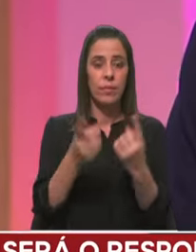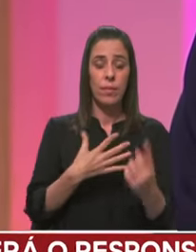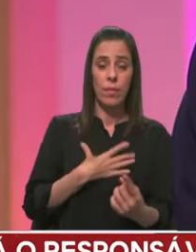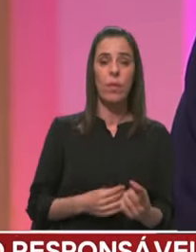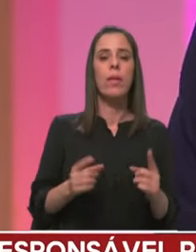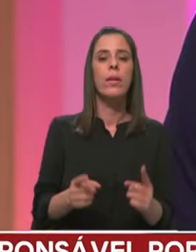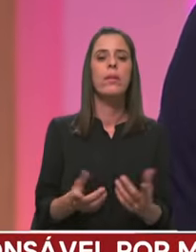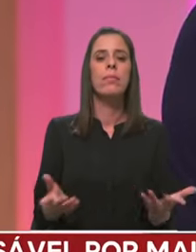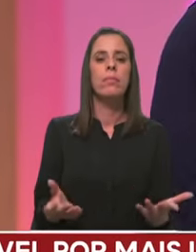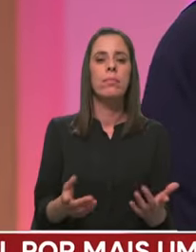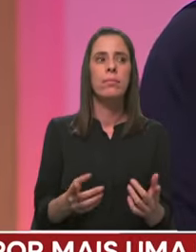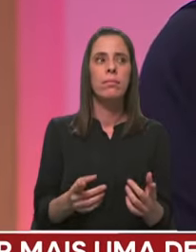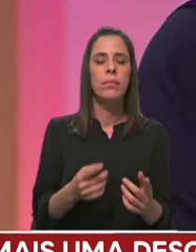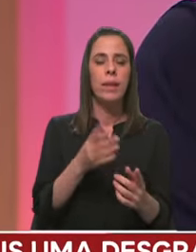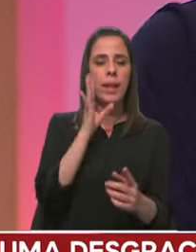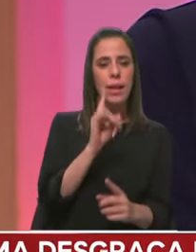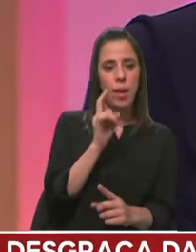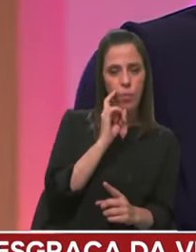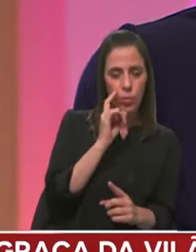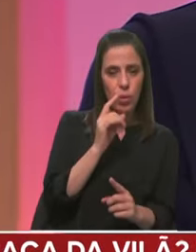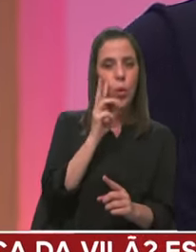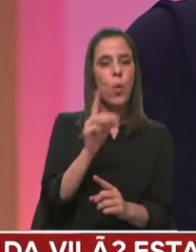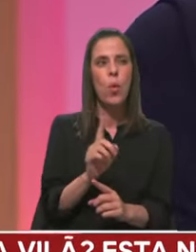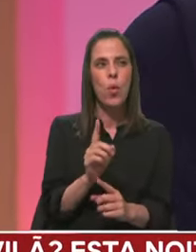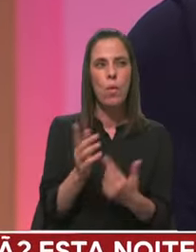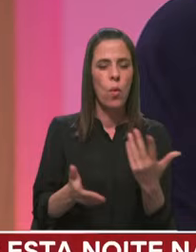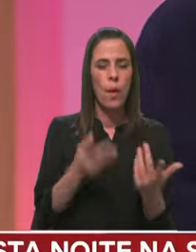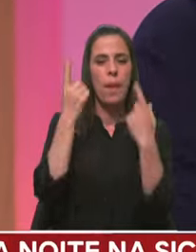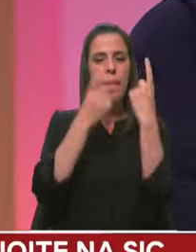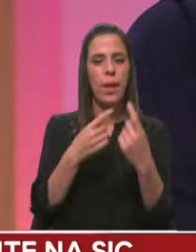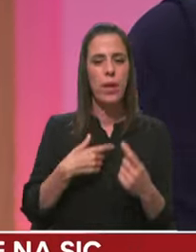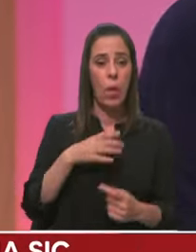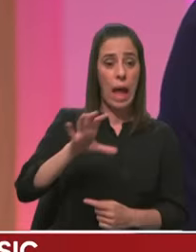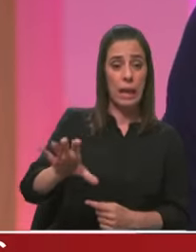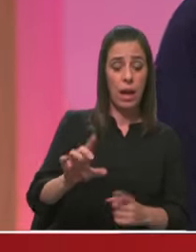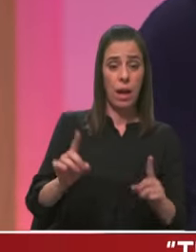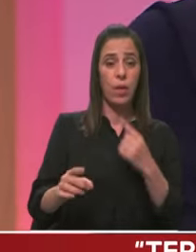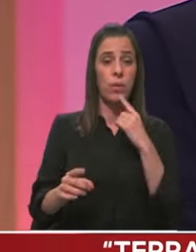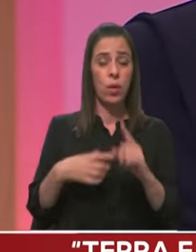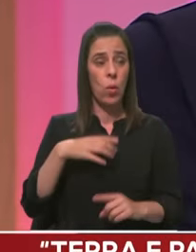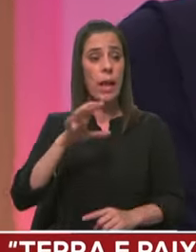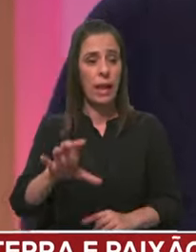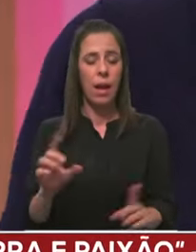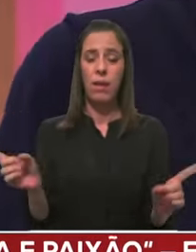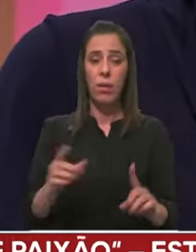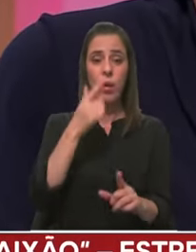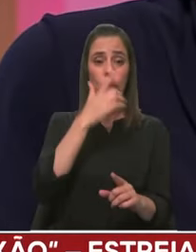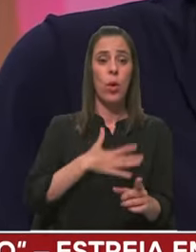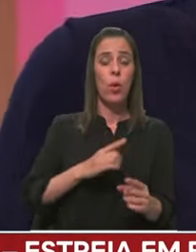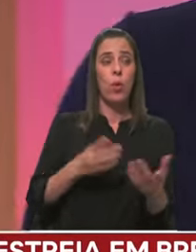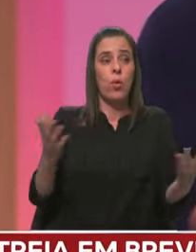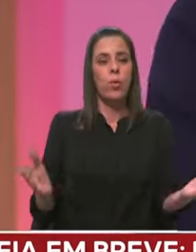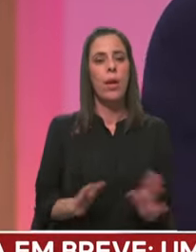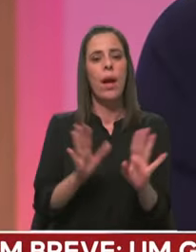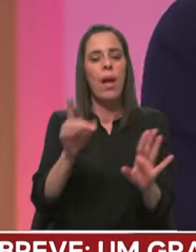gosta tambémm vai tender a protegê-la e não vê o que é que é pensa que eu estou a atacar a pessoa não estou a dizer aquilo mas estou a atacá-la mas seas pessoas não gostarem